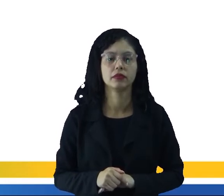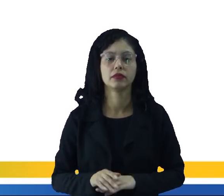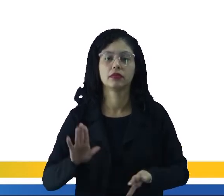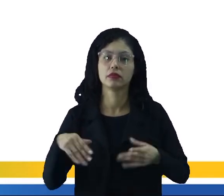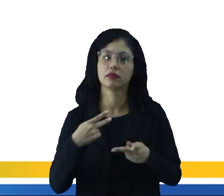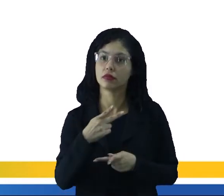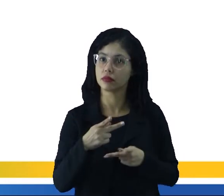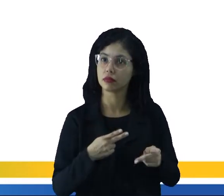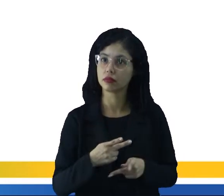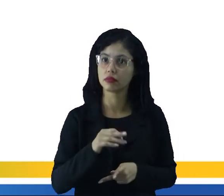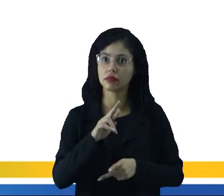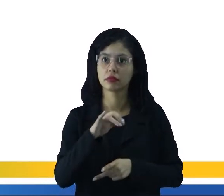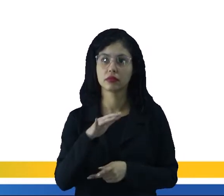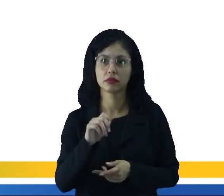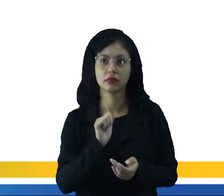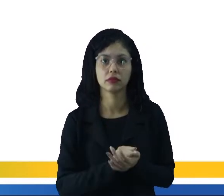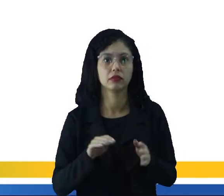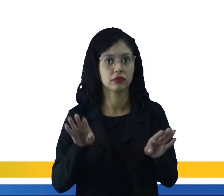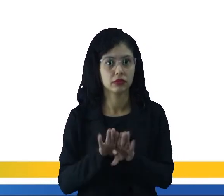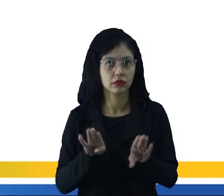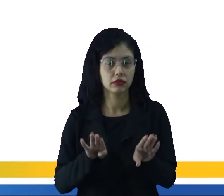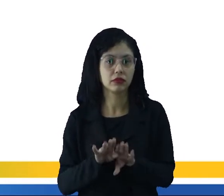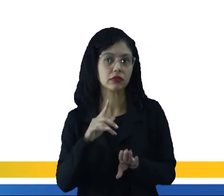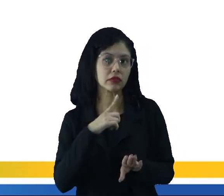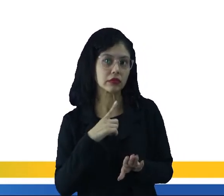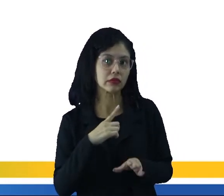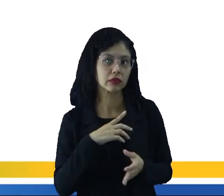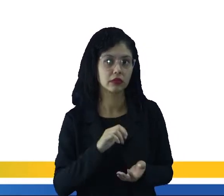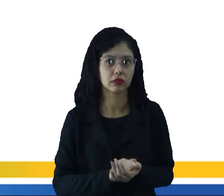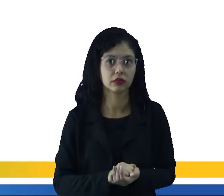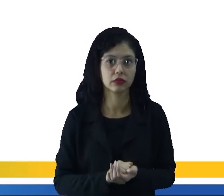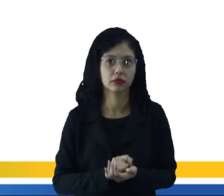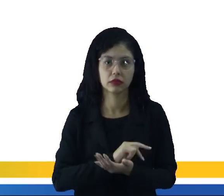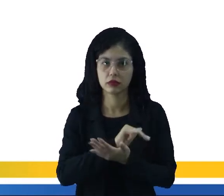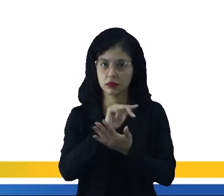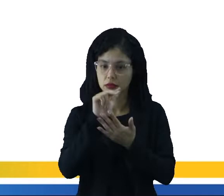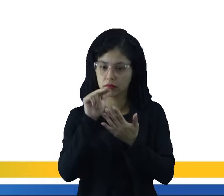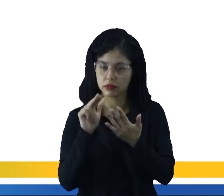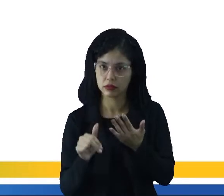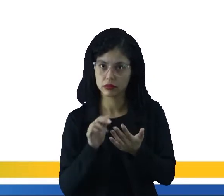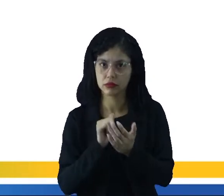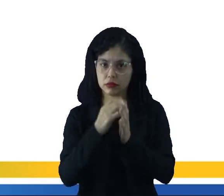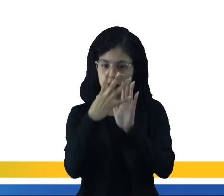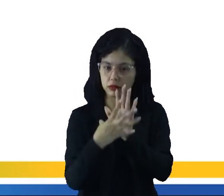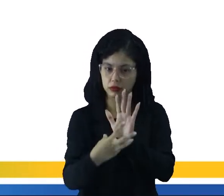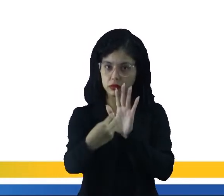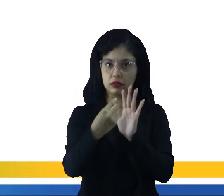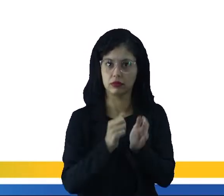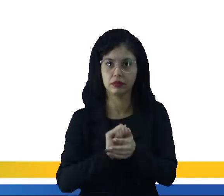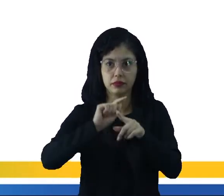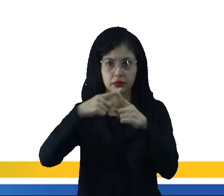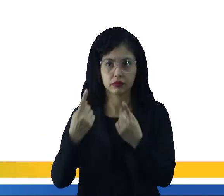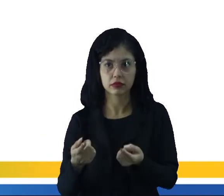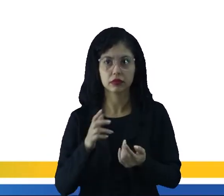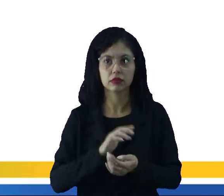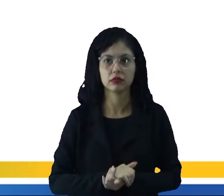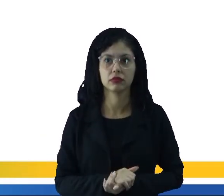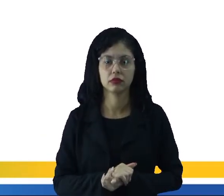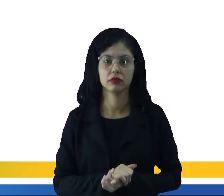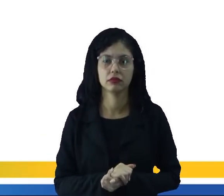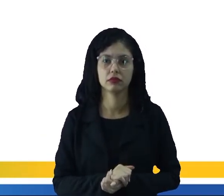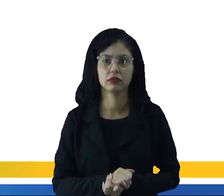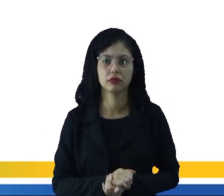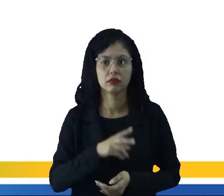Quanto às projeções cartográficas, também existe uma variedade de projeções, mas